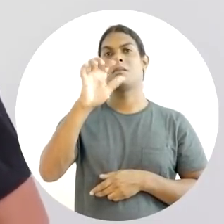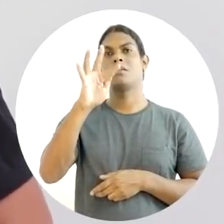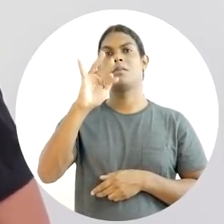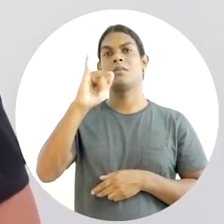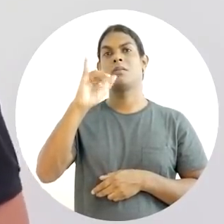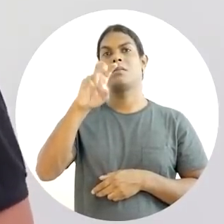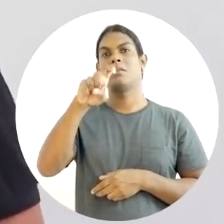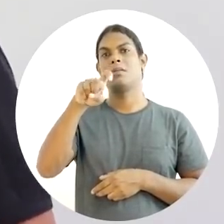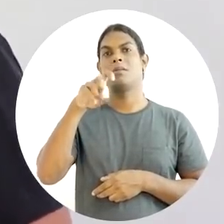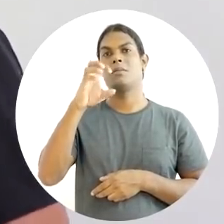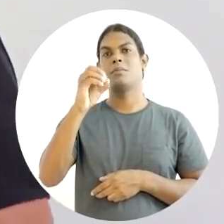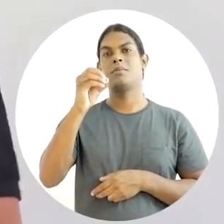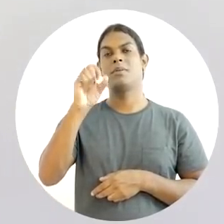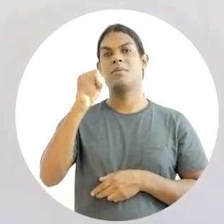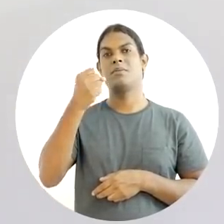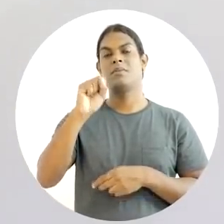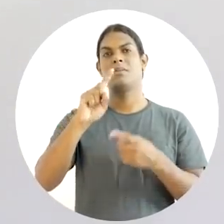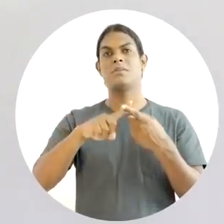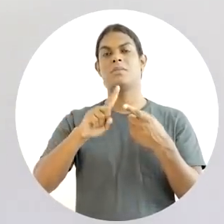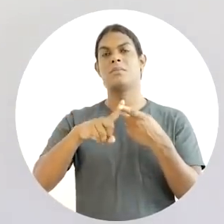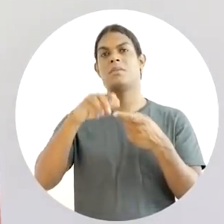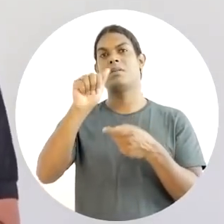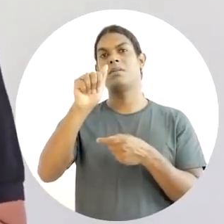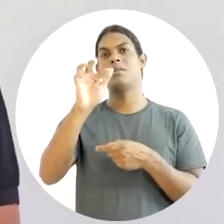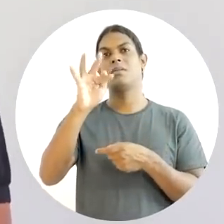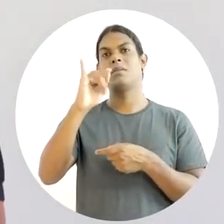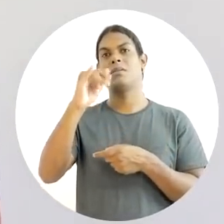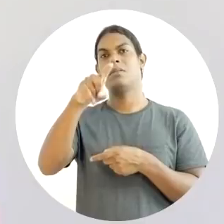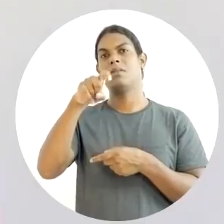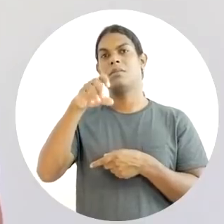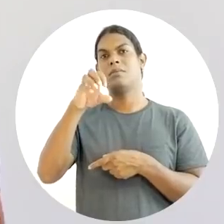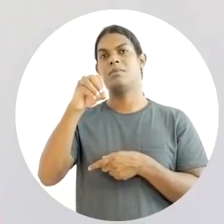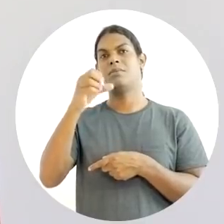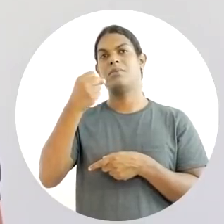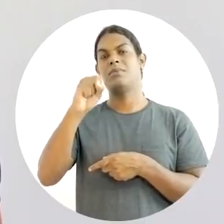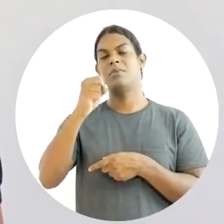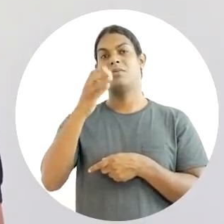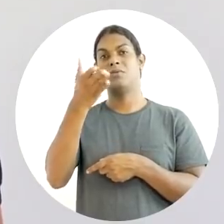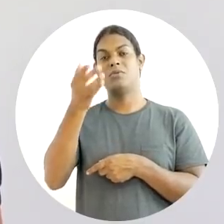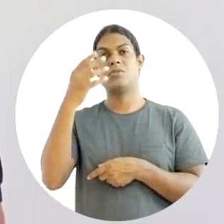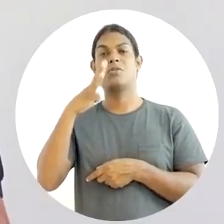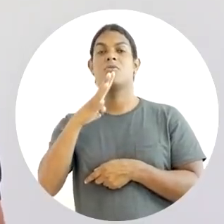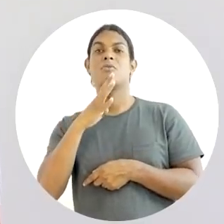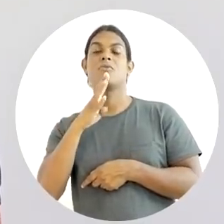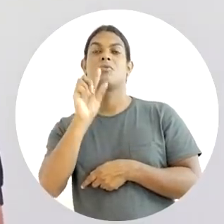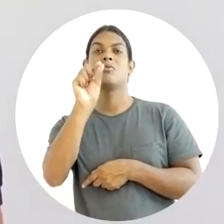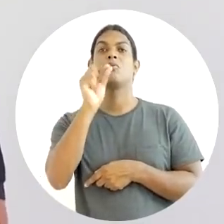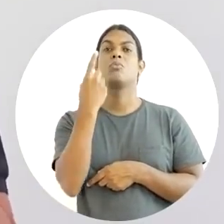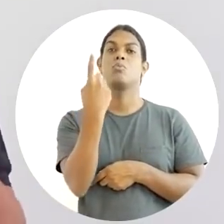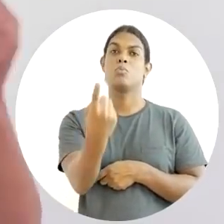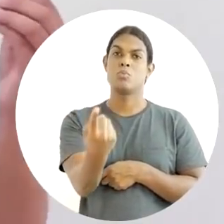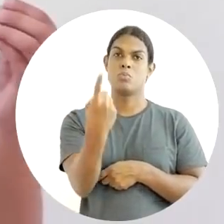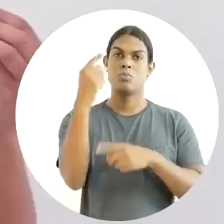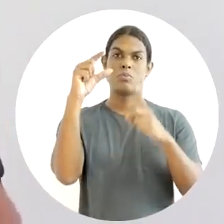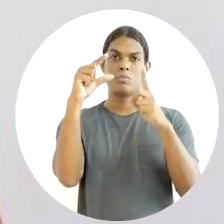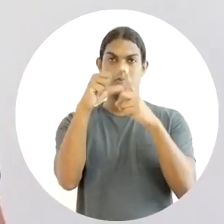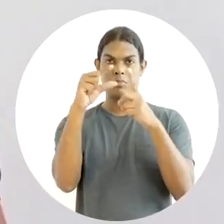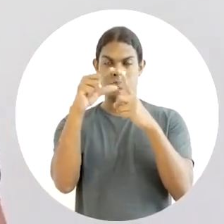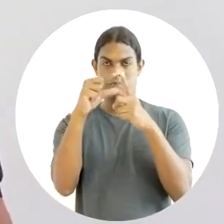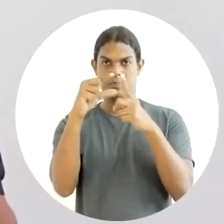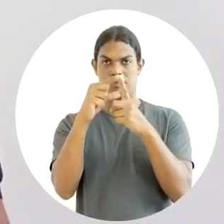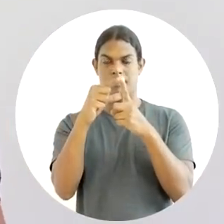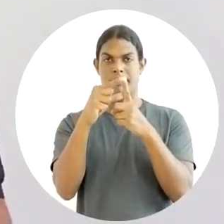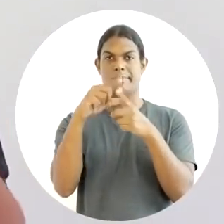das palavras em inglês. Ou seja, você conhece uma palavra e depois dessa palavra, juntando